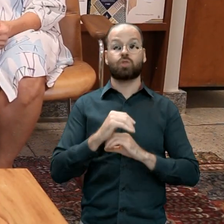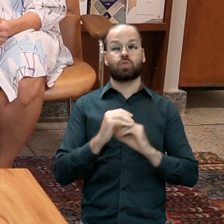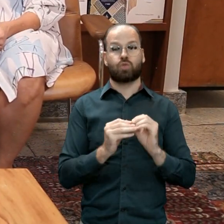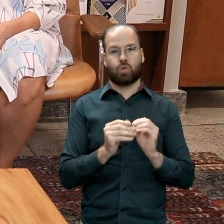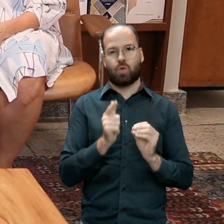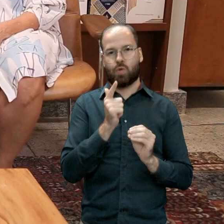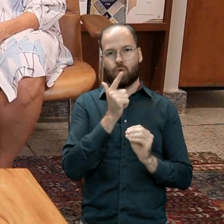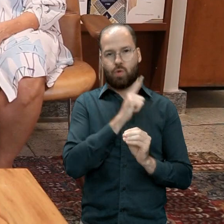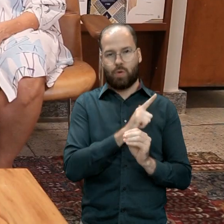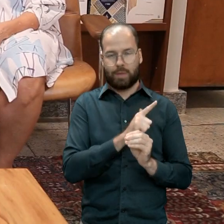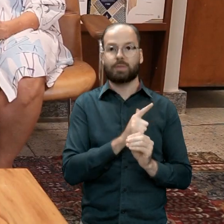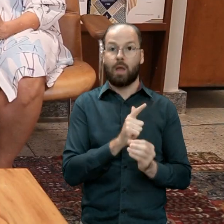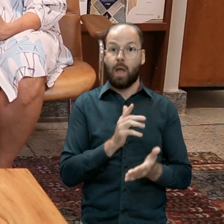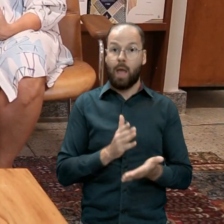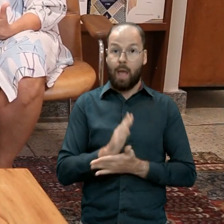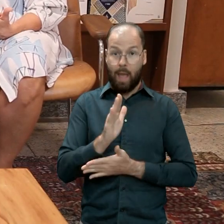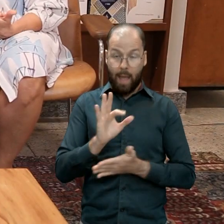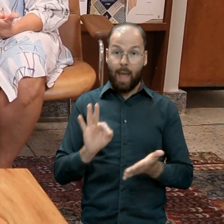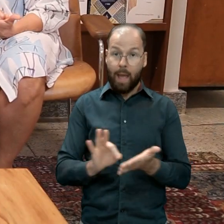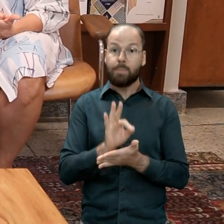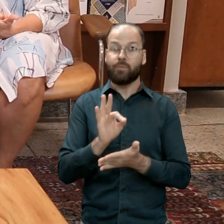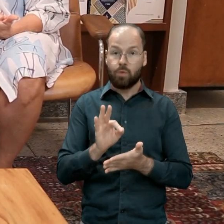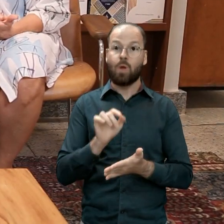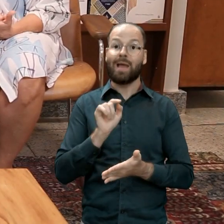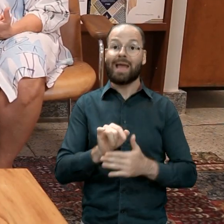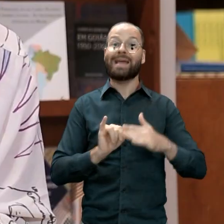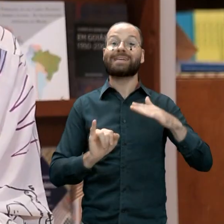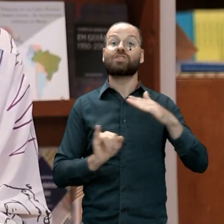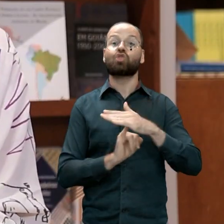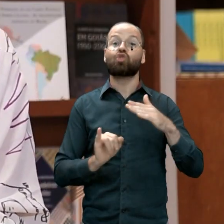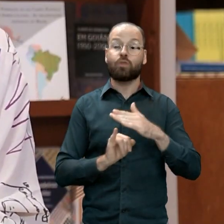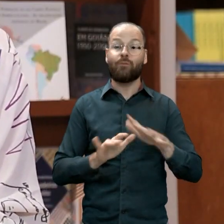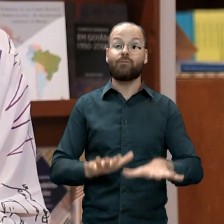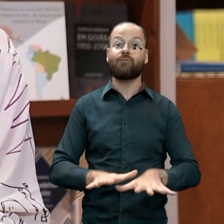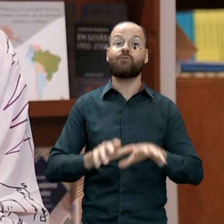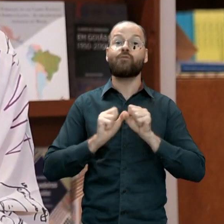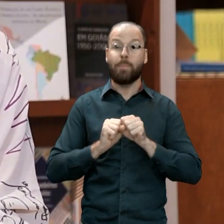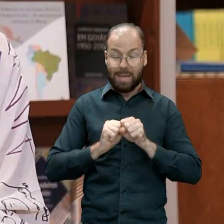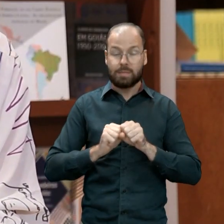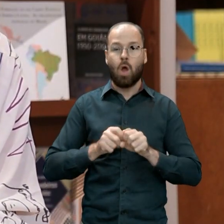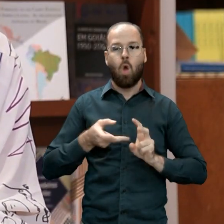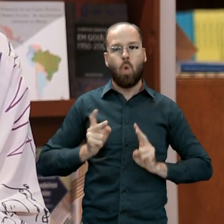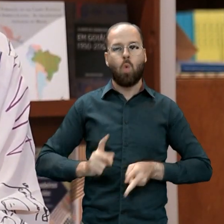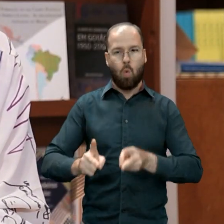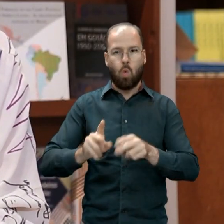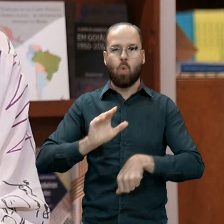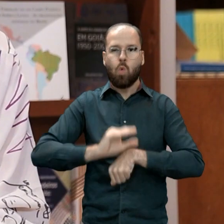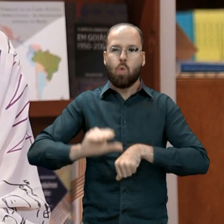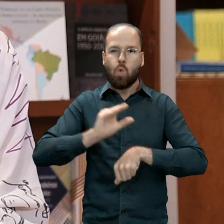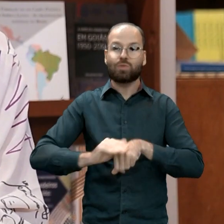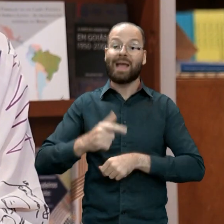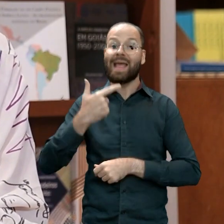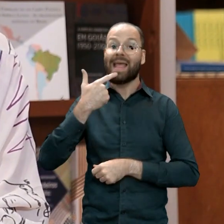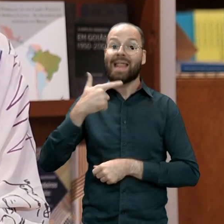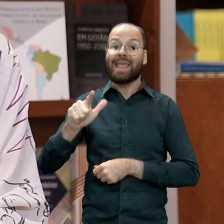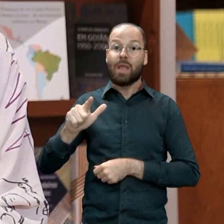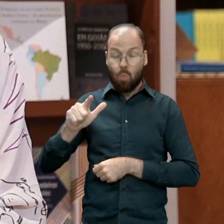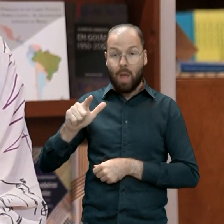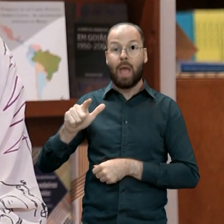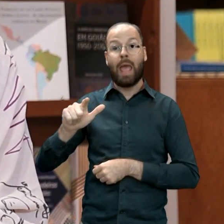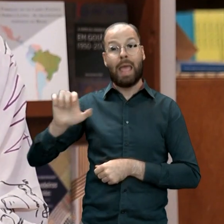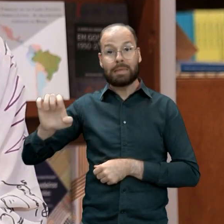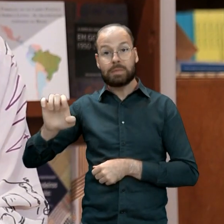o projeto institucional de formação continuada de professoras de inglês como língua estrangeira ou adicional,